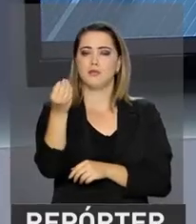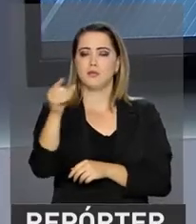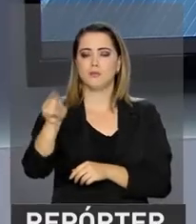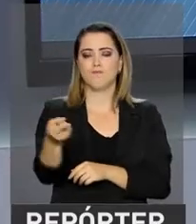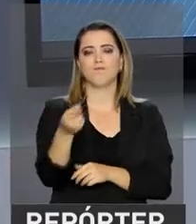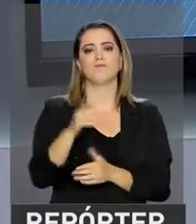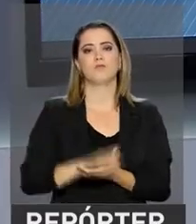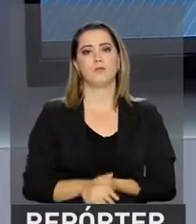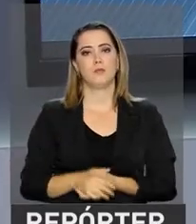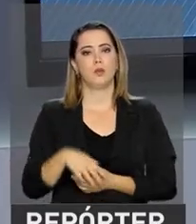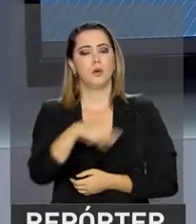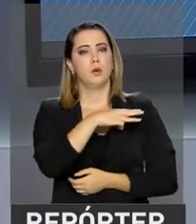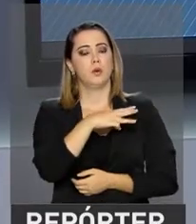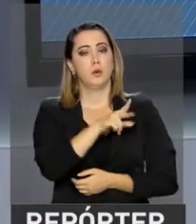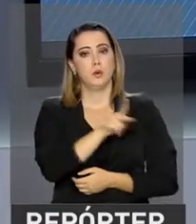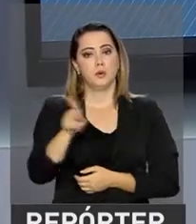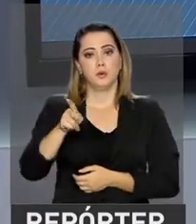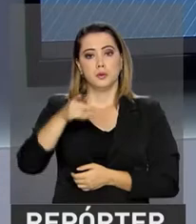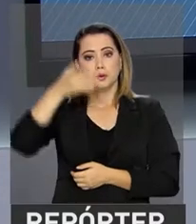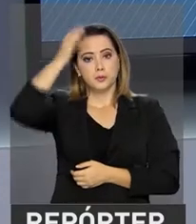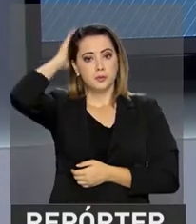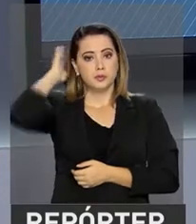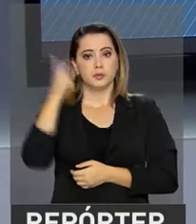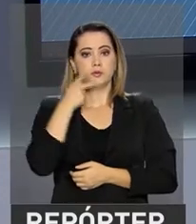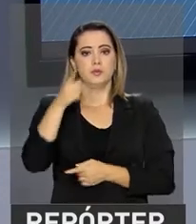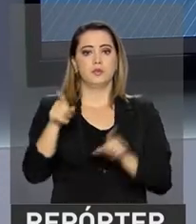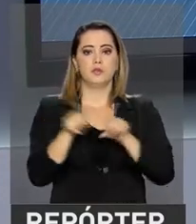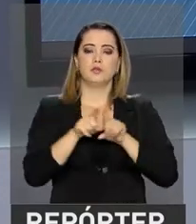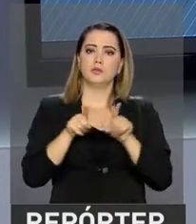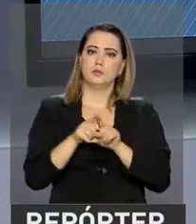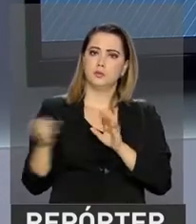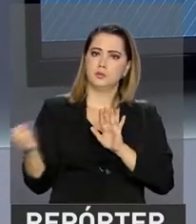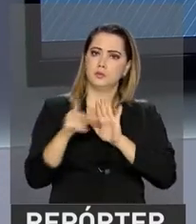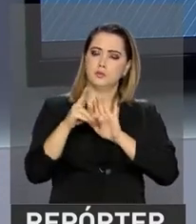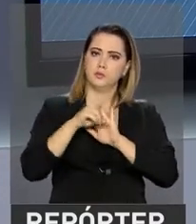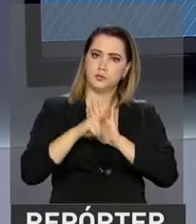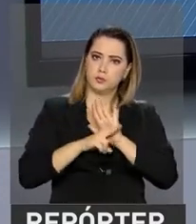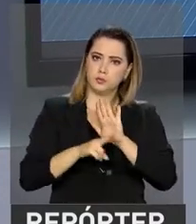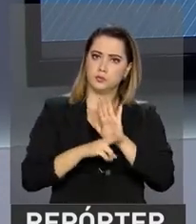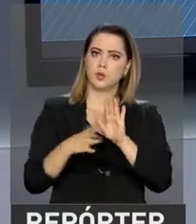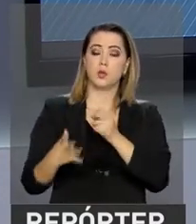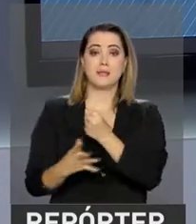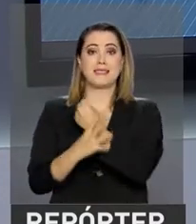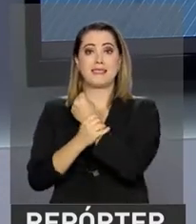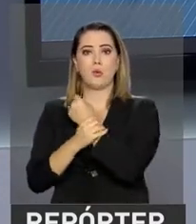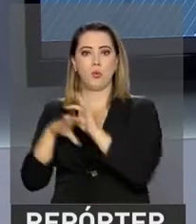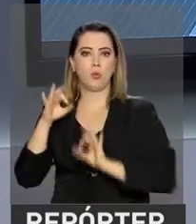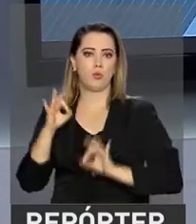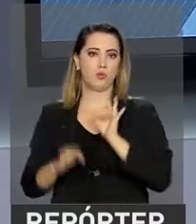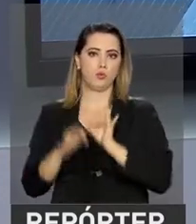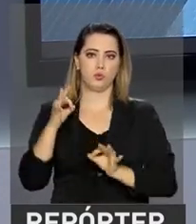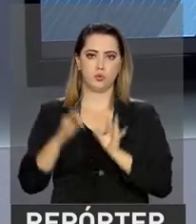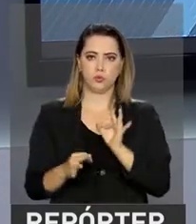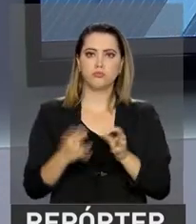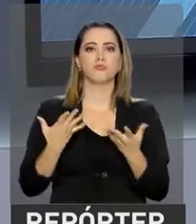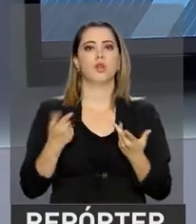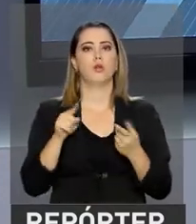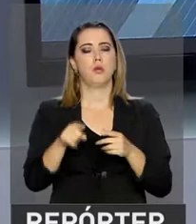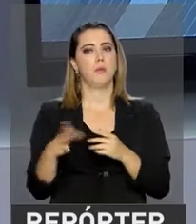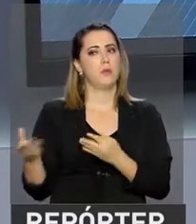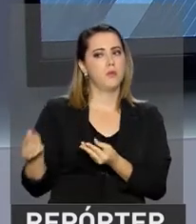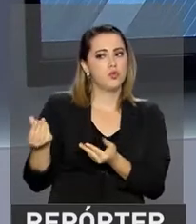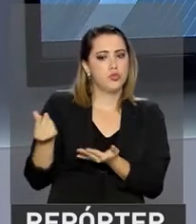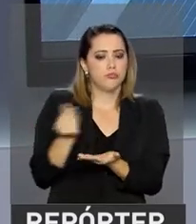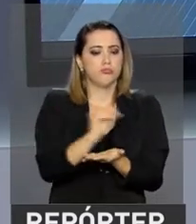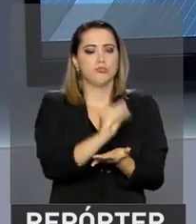michel temer disse também que as reformas feitas pelo governo tornar um país mais seguro juridicamente para receber investimentos para